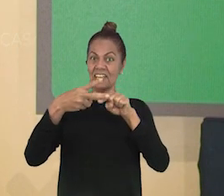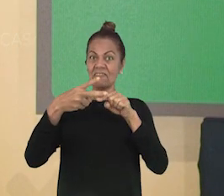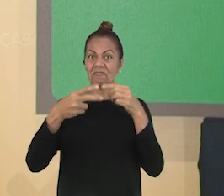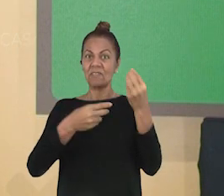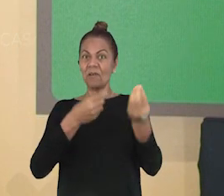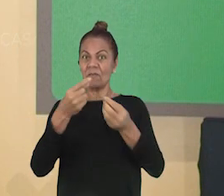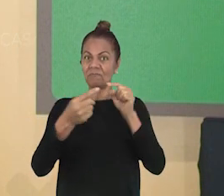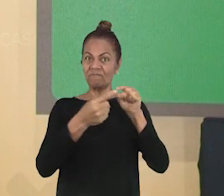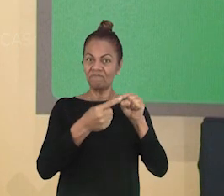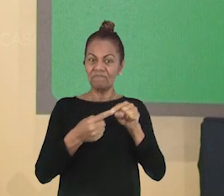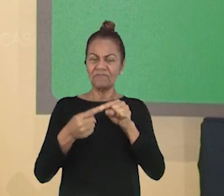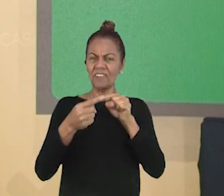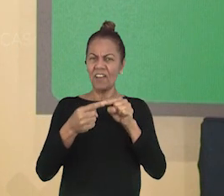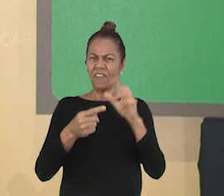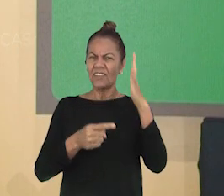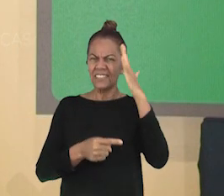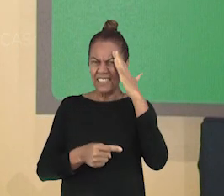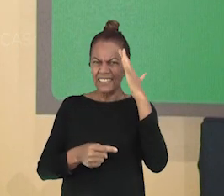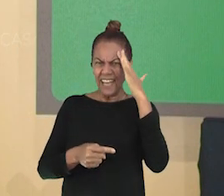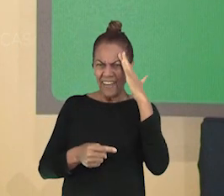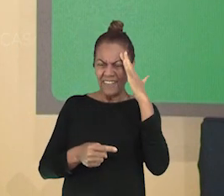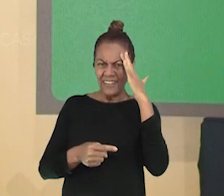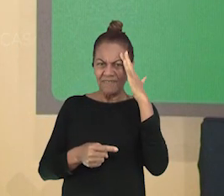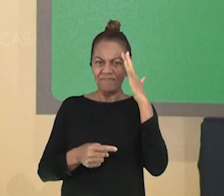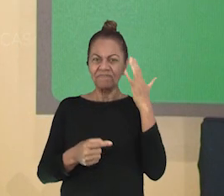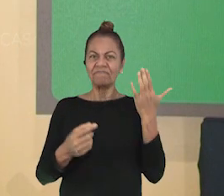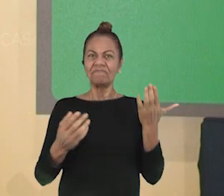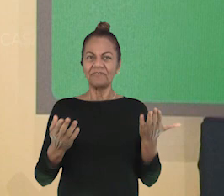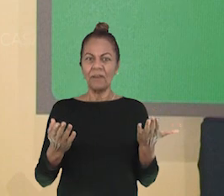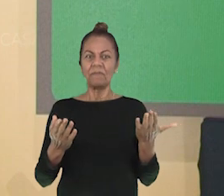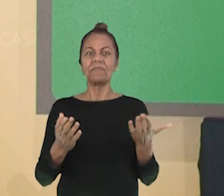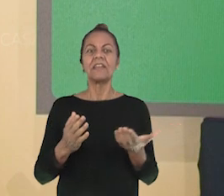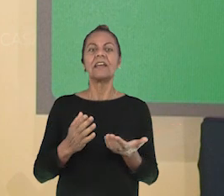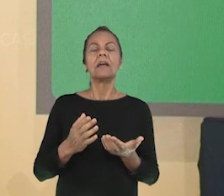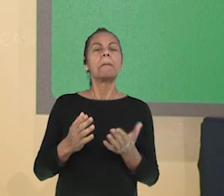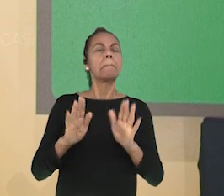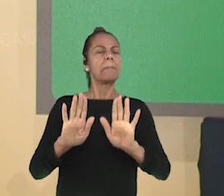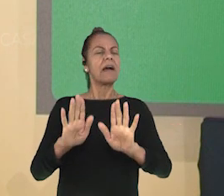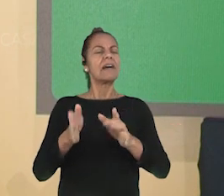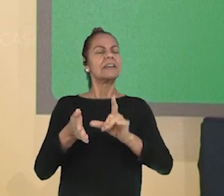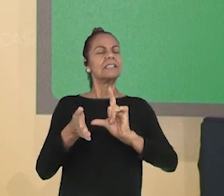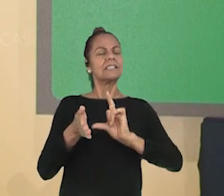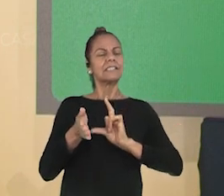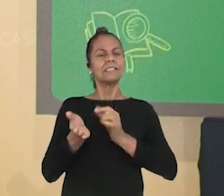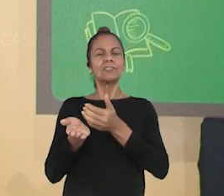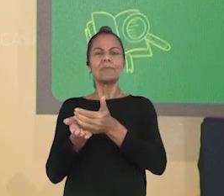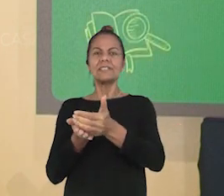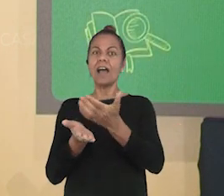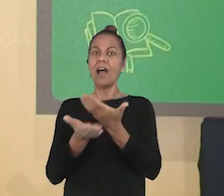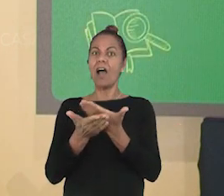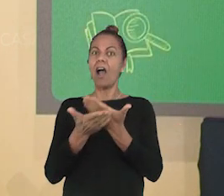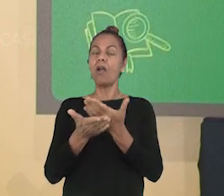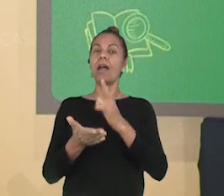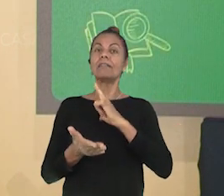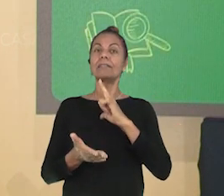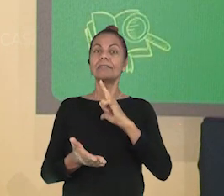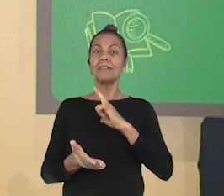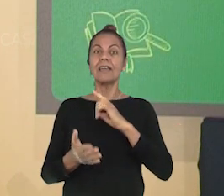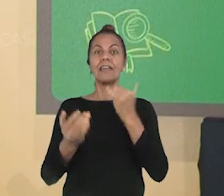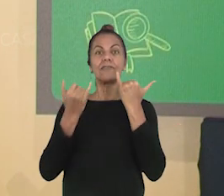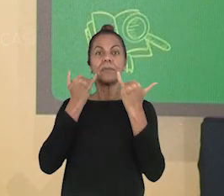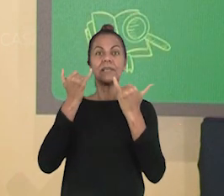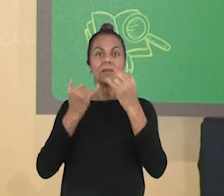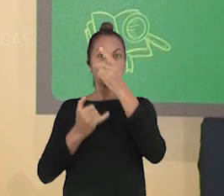que são triângulos? E os quadriláteros? E o que são ângulos? Mas antes de iniciarmos,